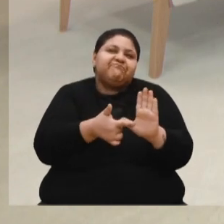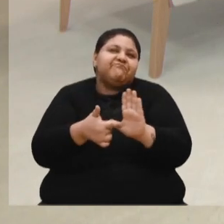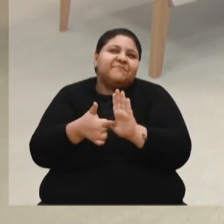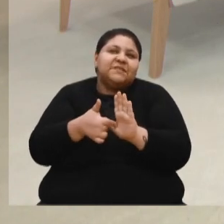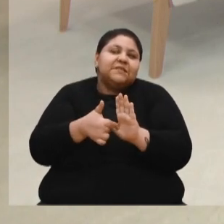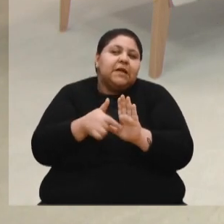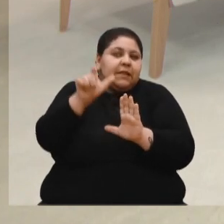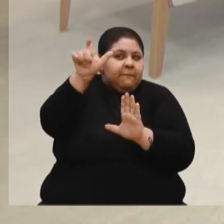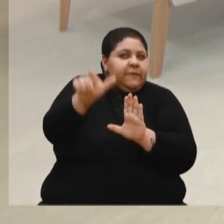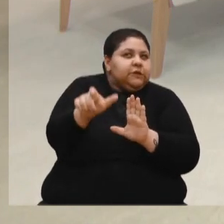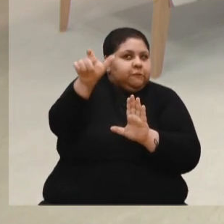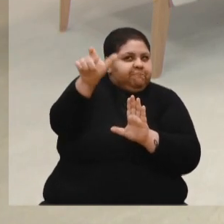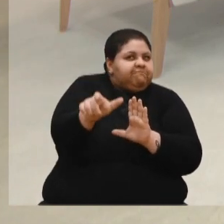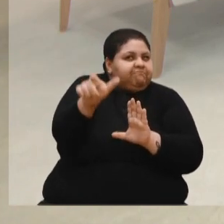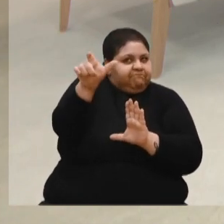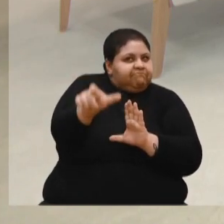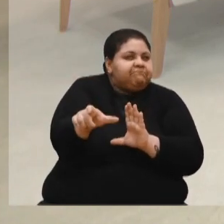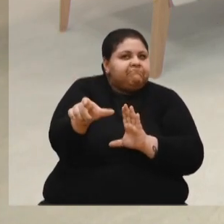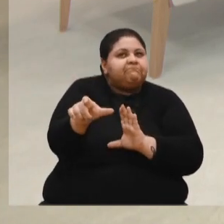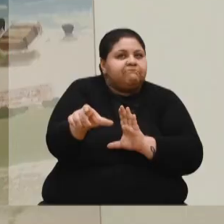o telespectador